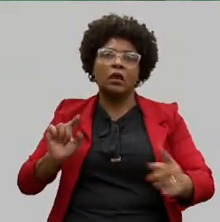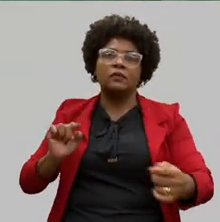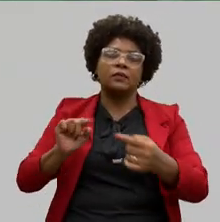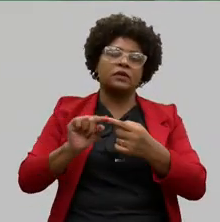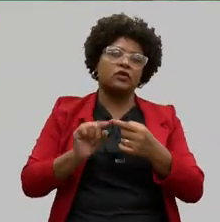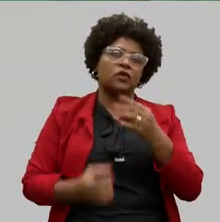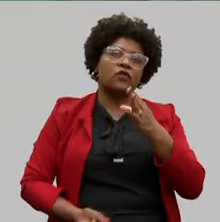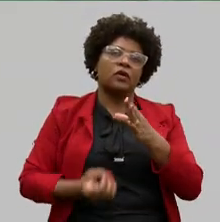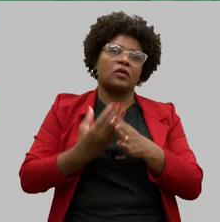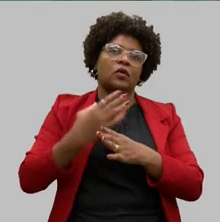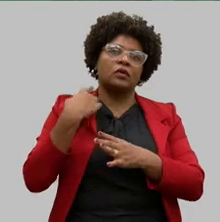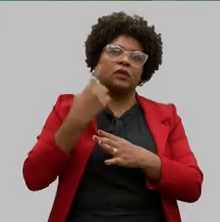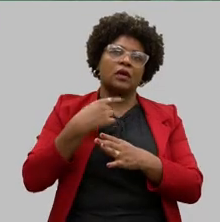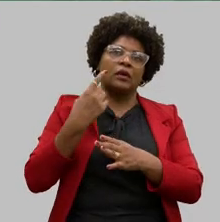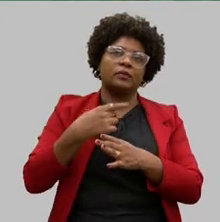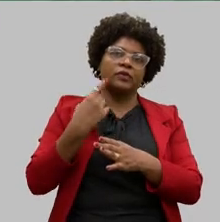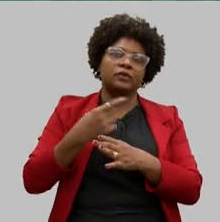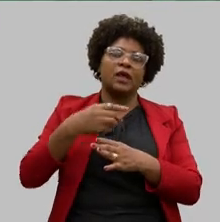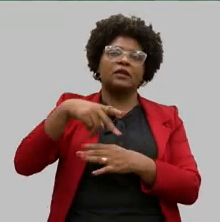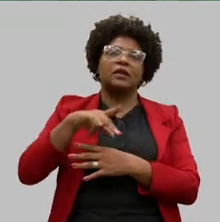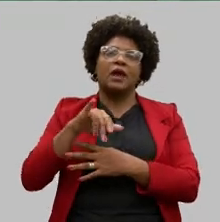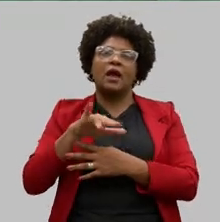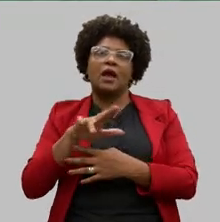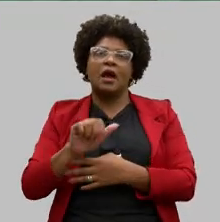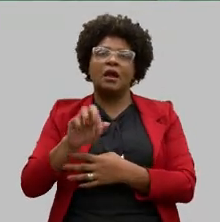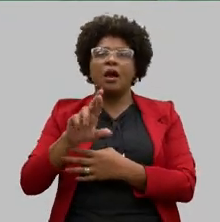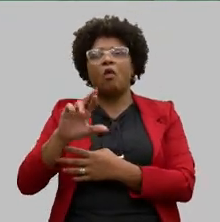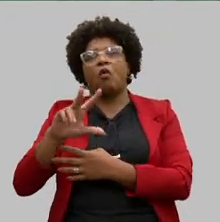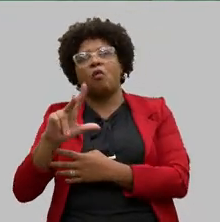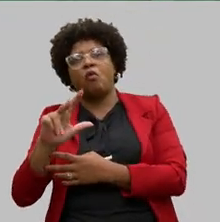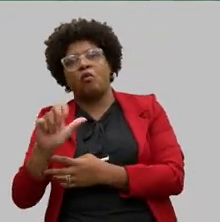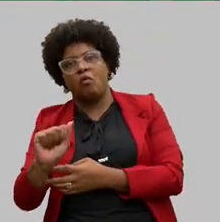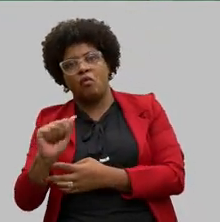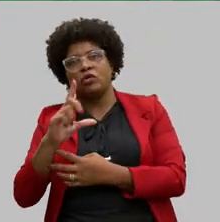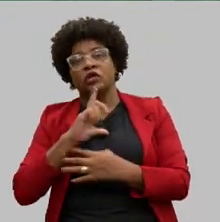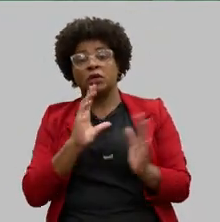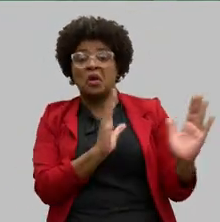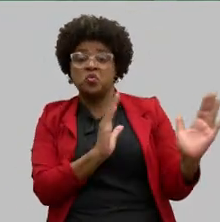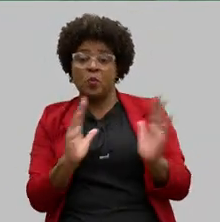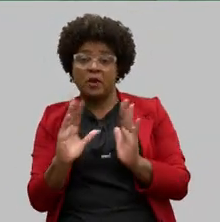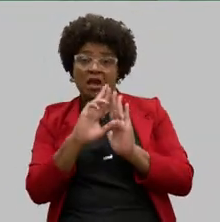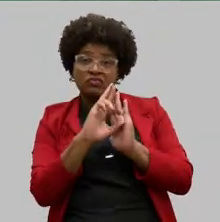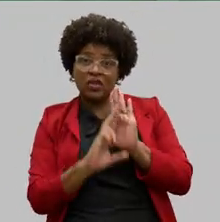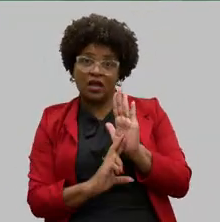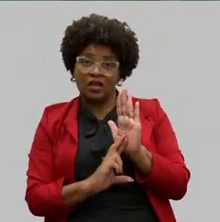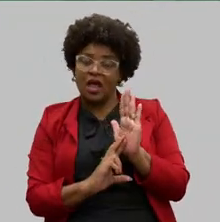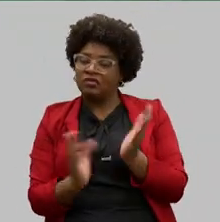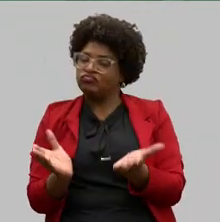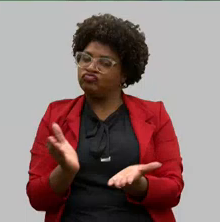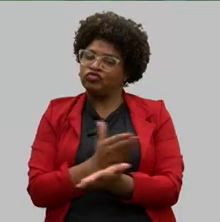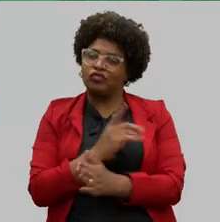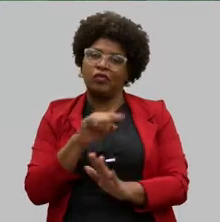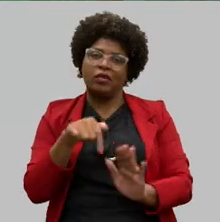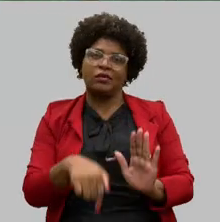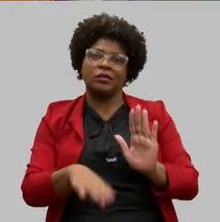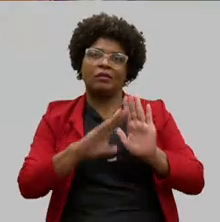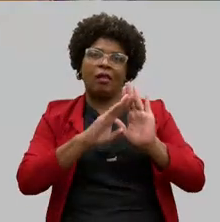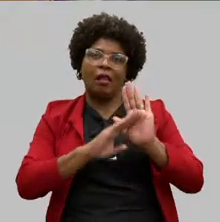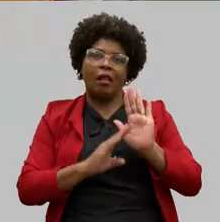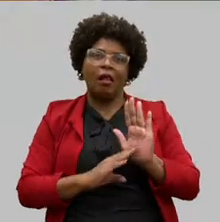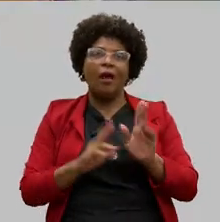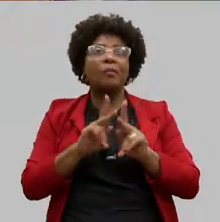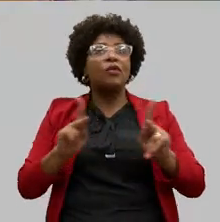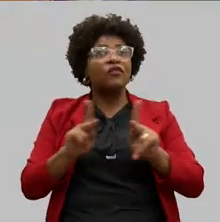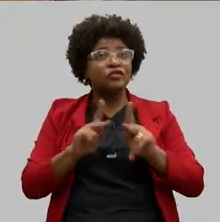Nozinho relator deputada naora Rocha como está no prazo regimental retiramos de pauta professor cleid chegou